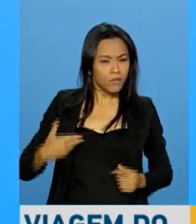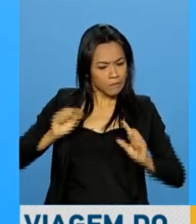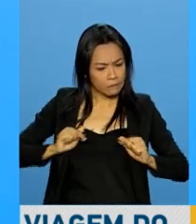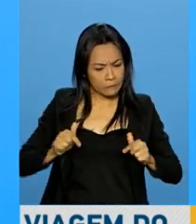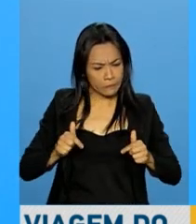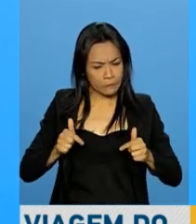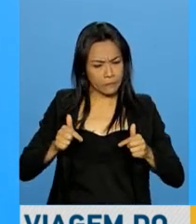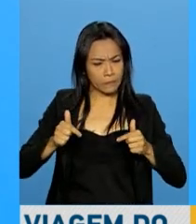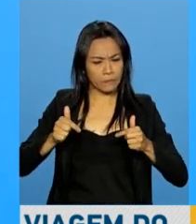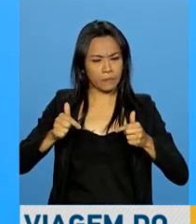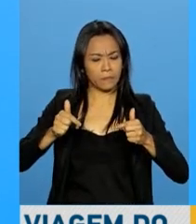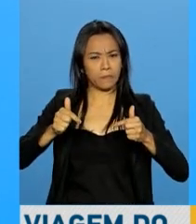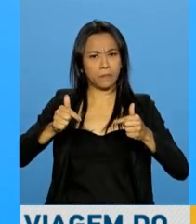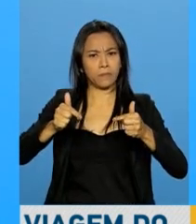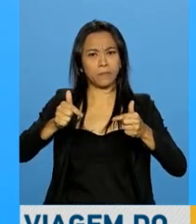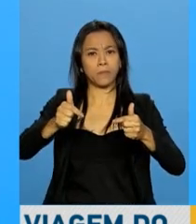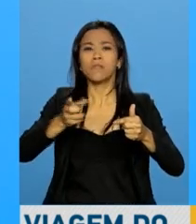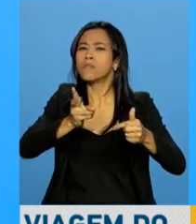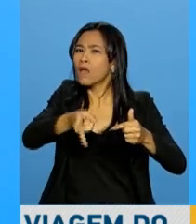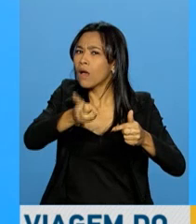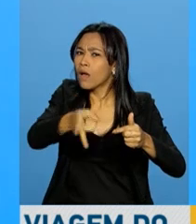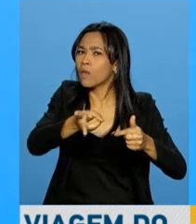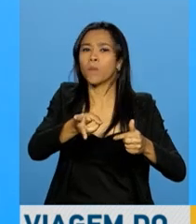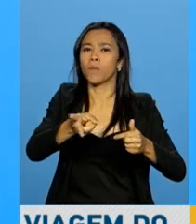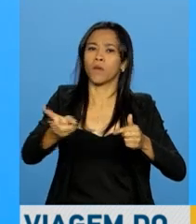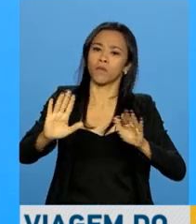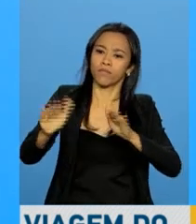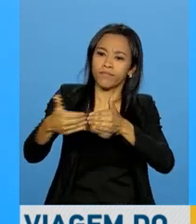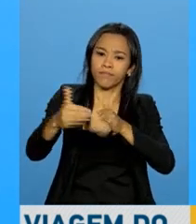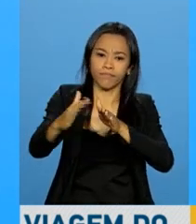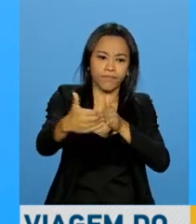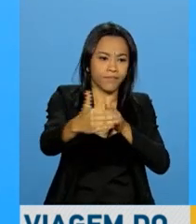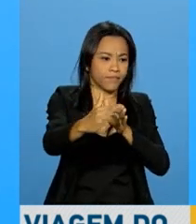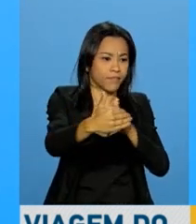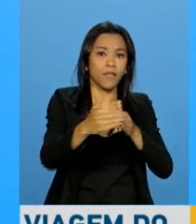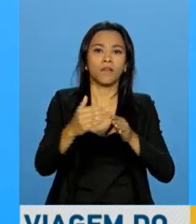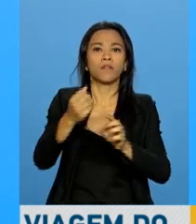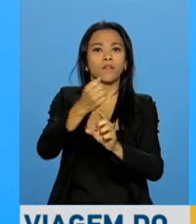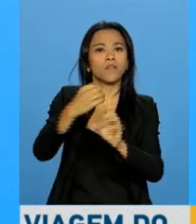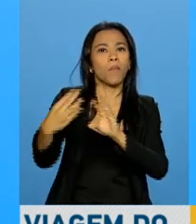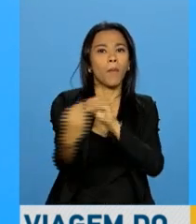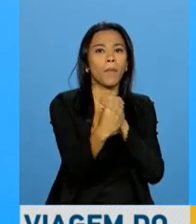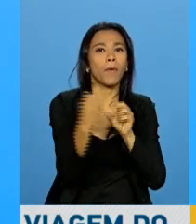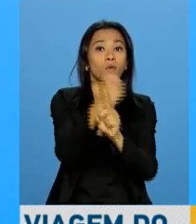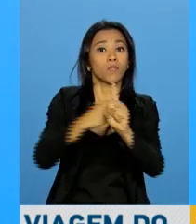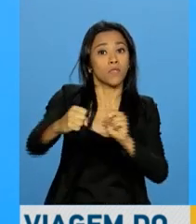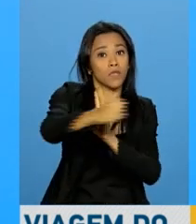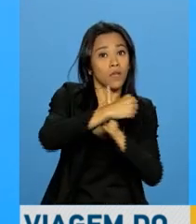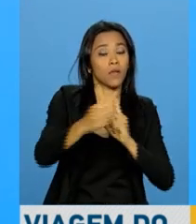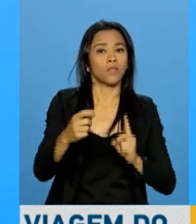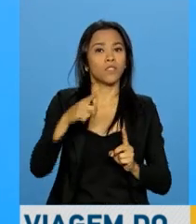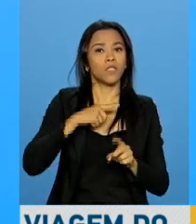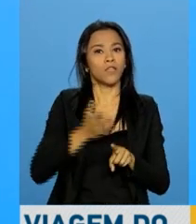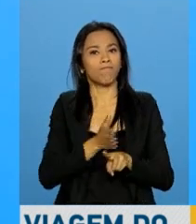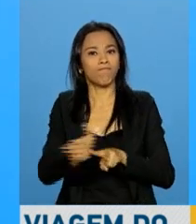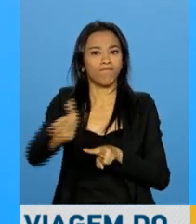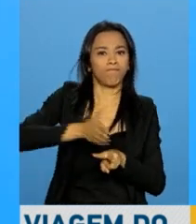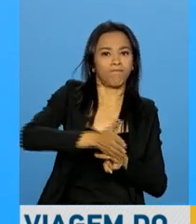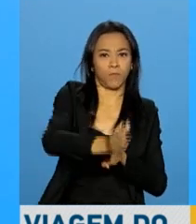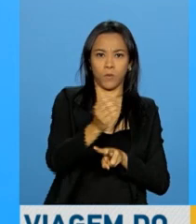adiante, sempre em diálogo com a sociedade, tem duas vertentes